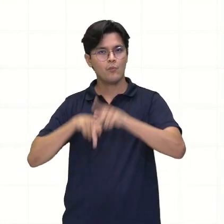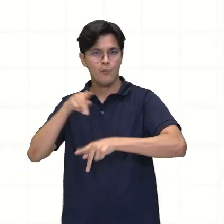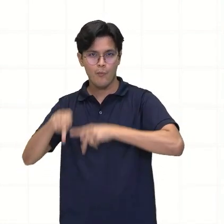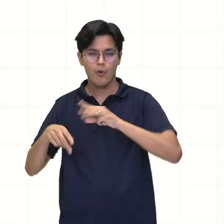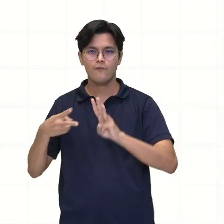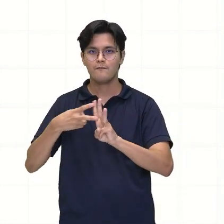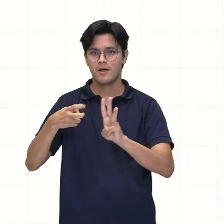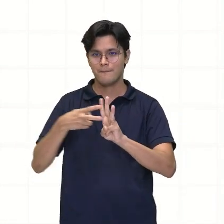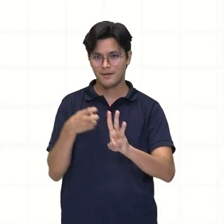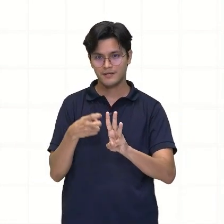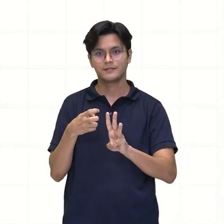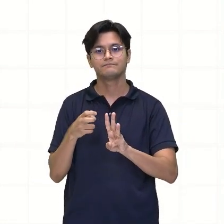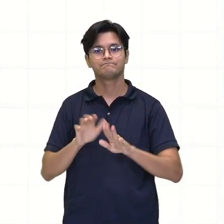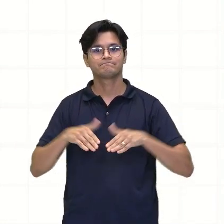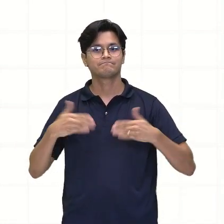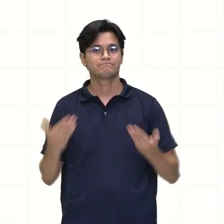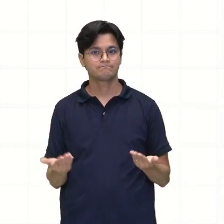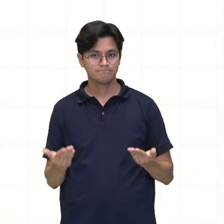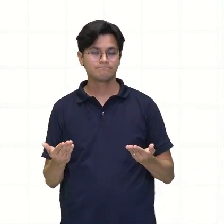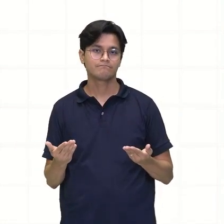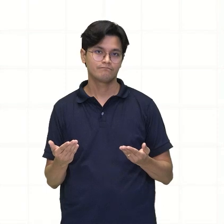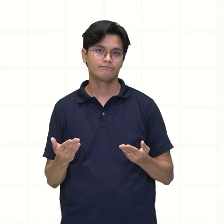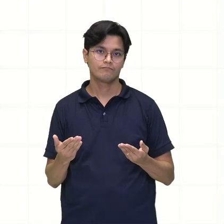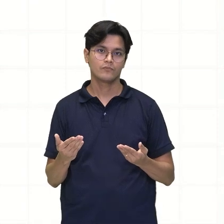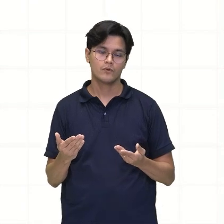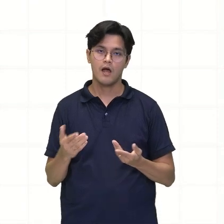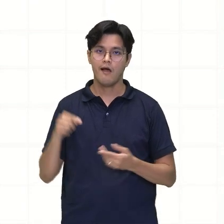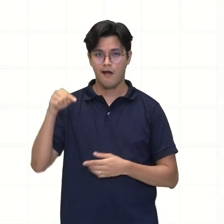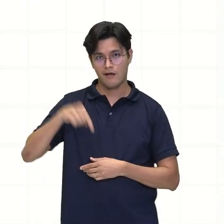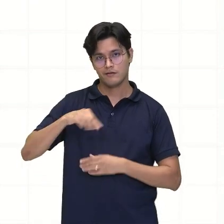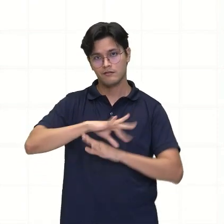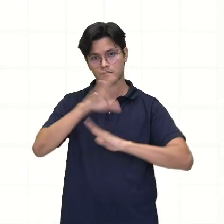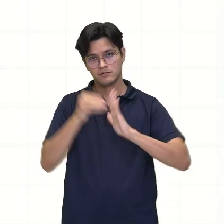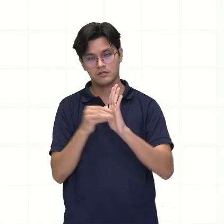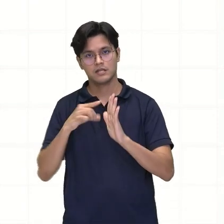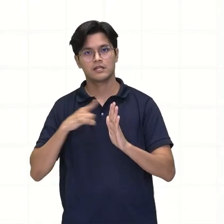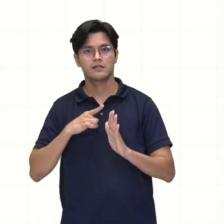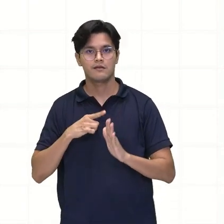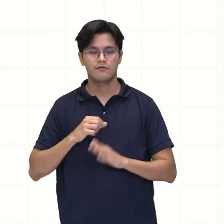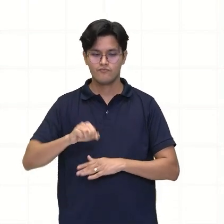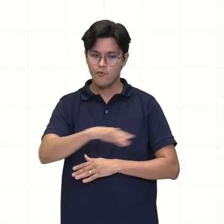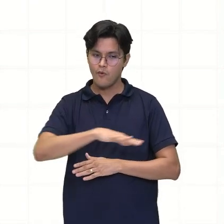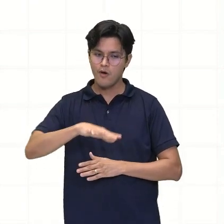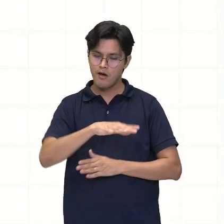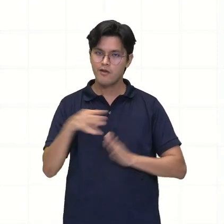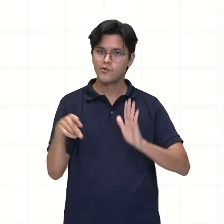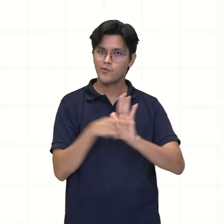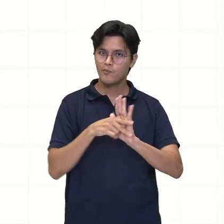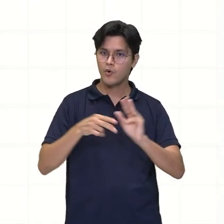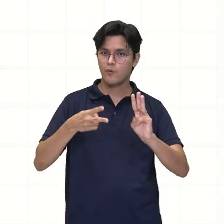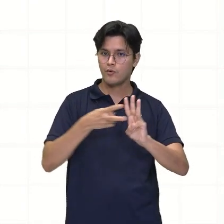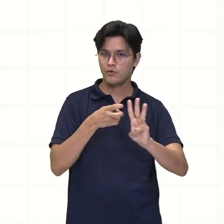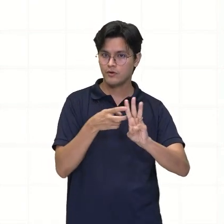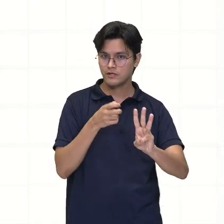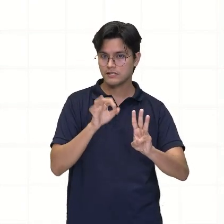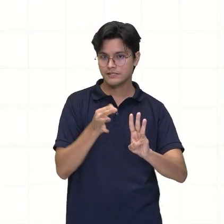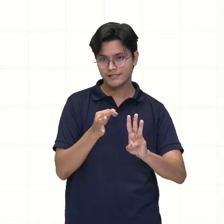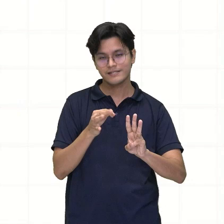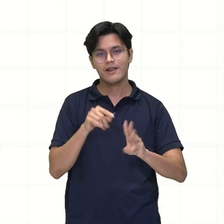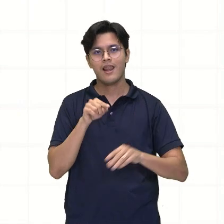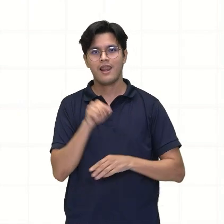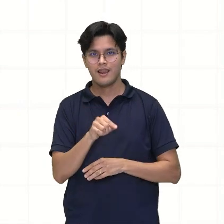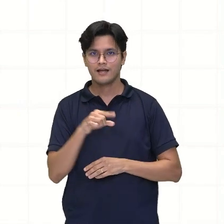região. Então, nós temos ali as terras indígenas, que são assoladas também com esses problemas que